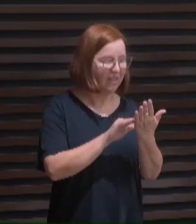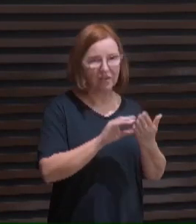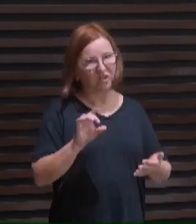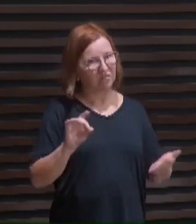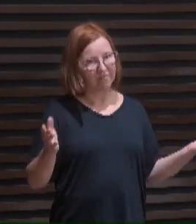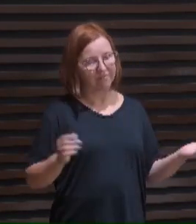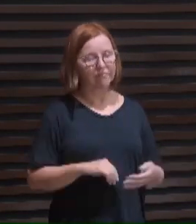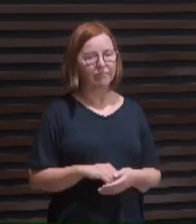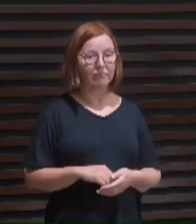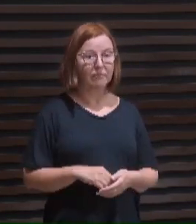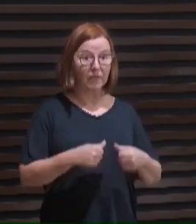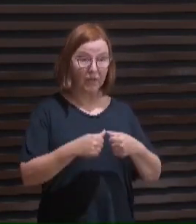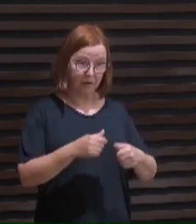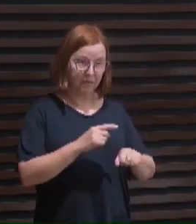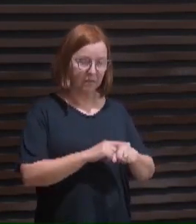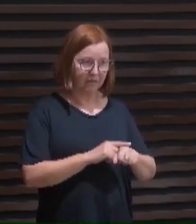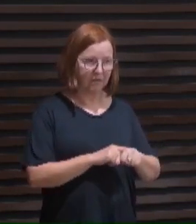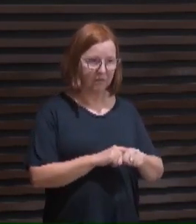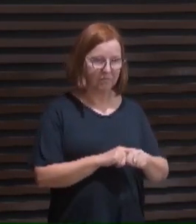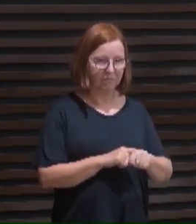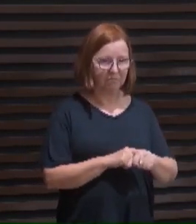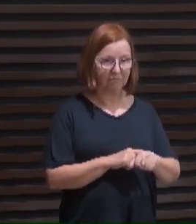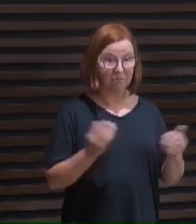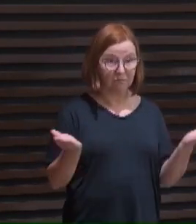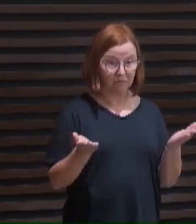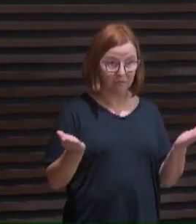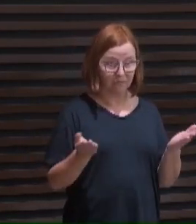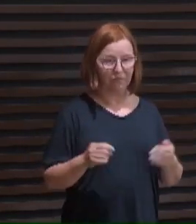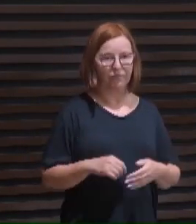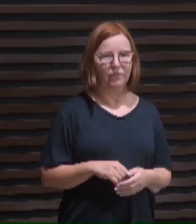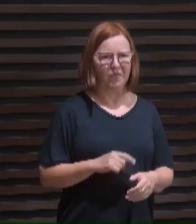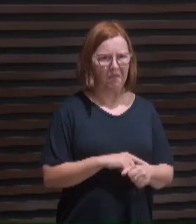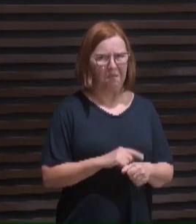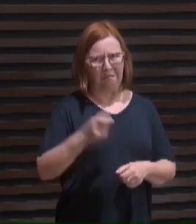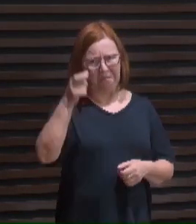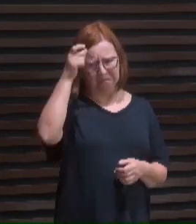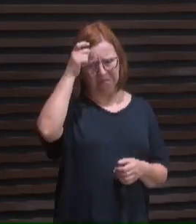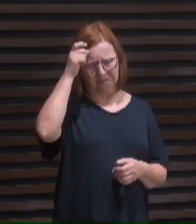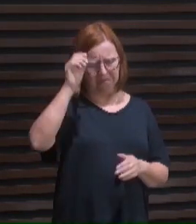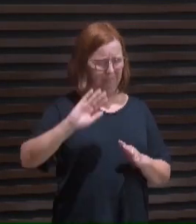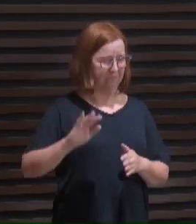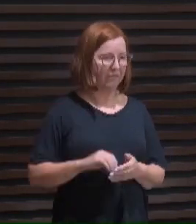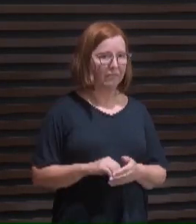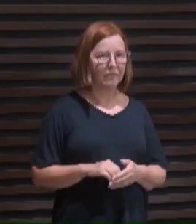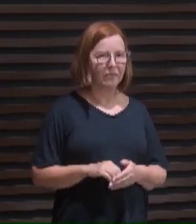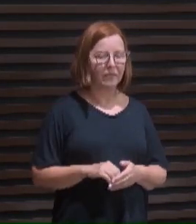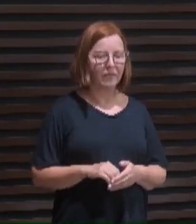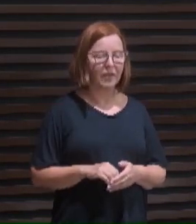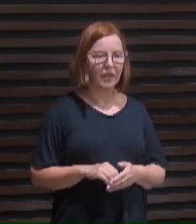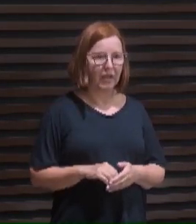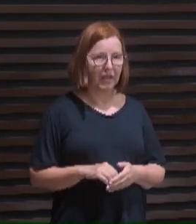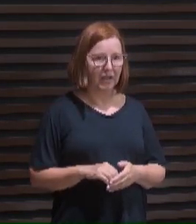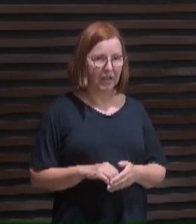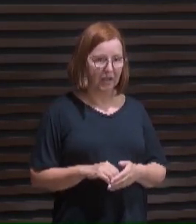esse é o tempo, um tempo satânico. Eu disse na outra vez que a mesma palavra, ela